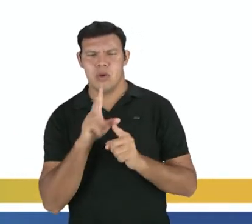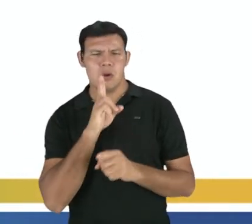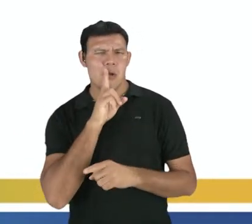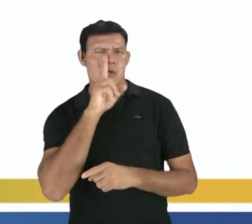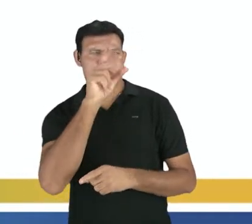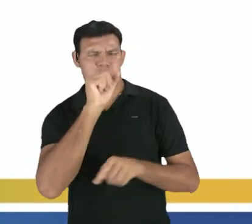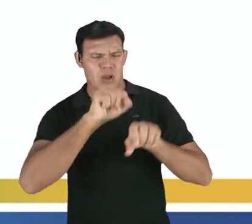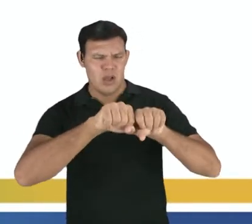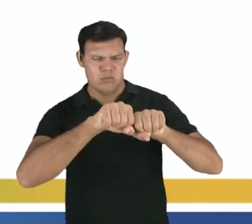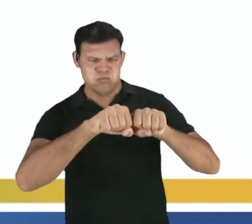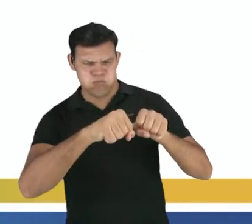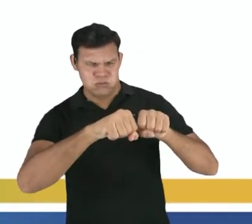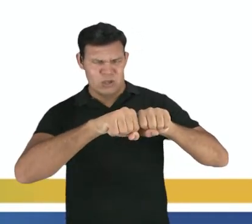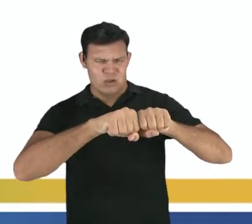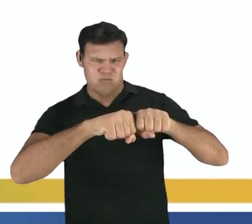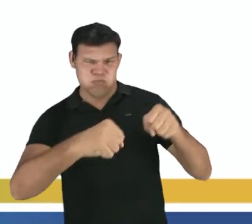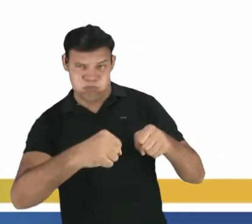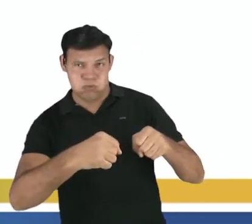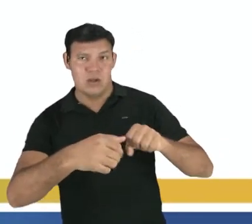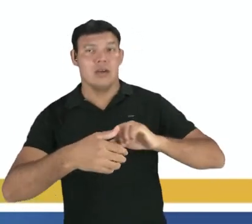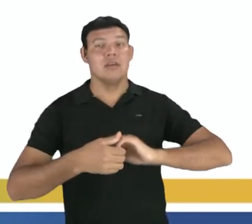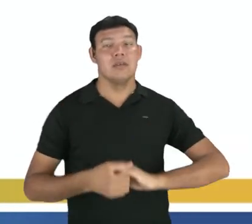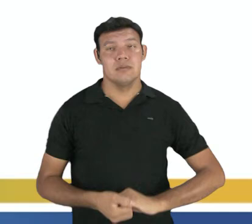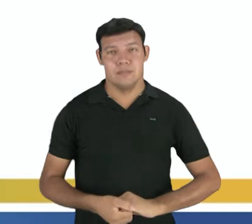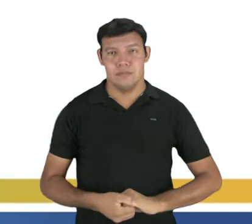não se quebra, a fundição,